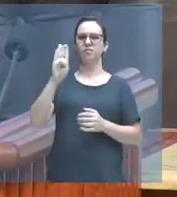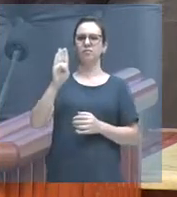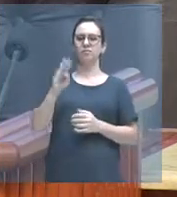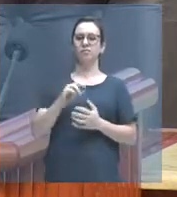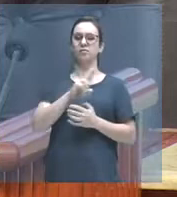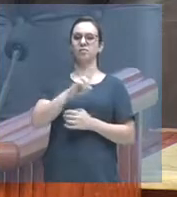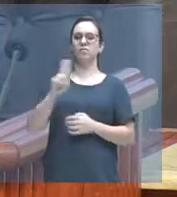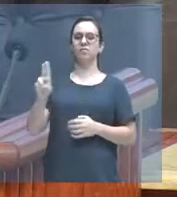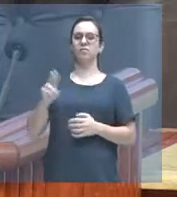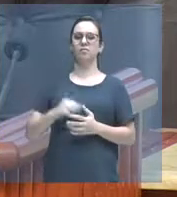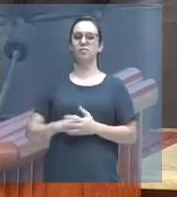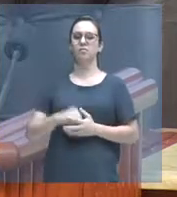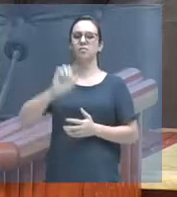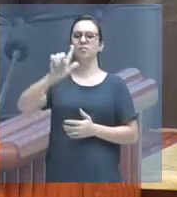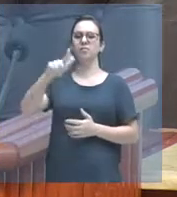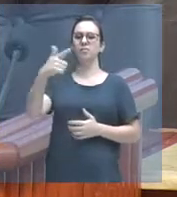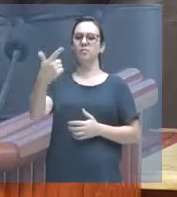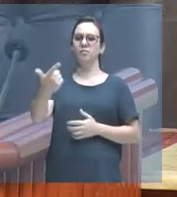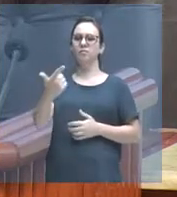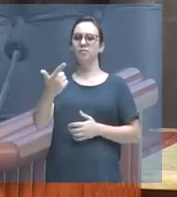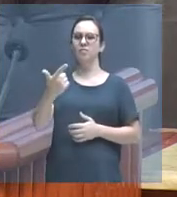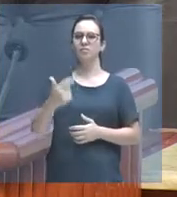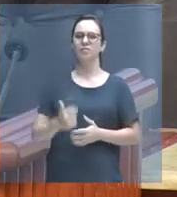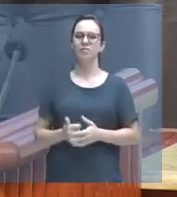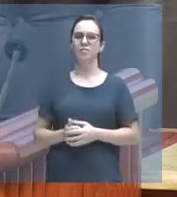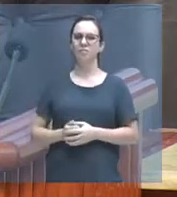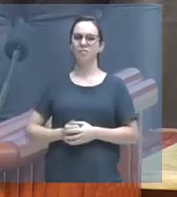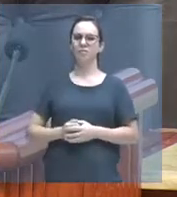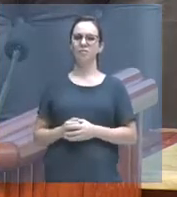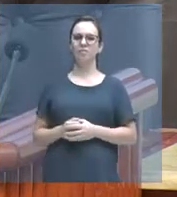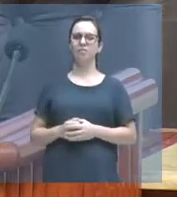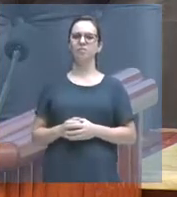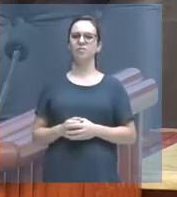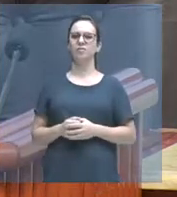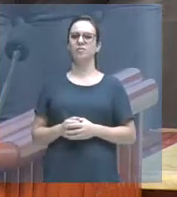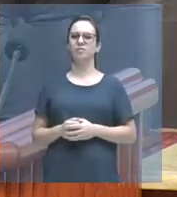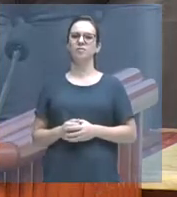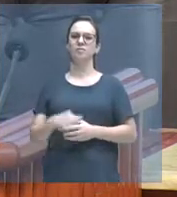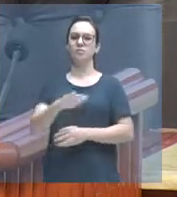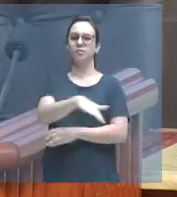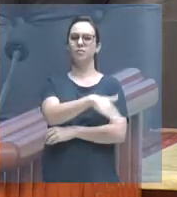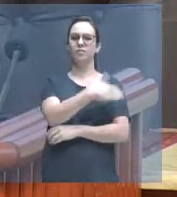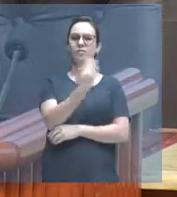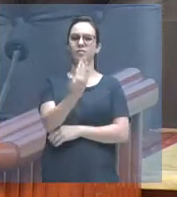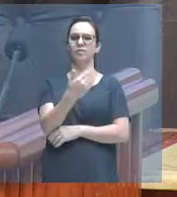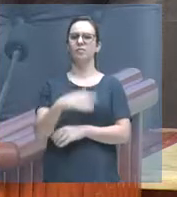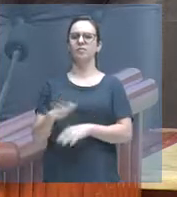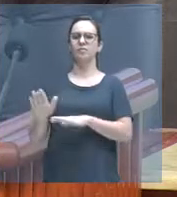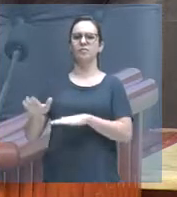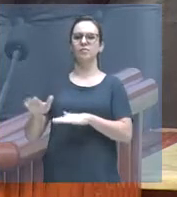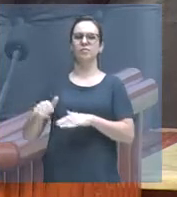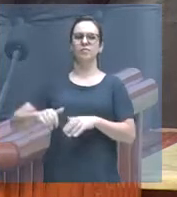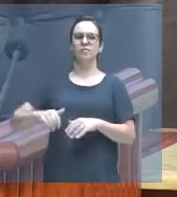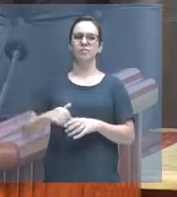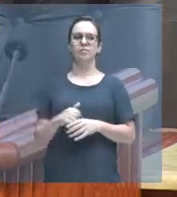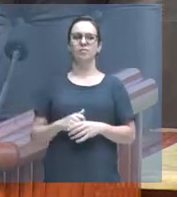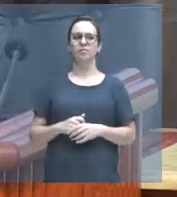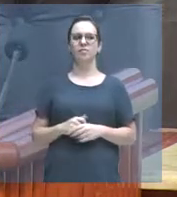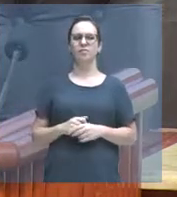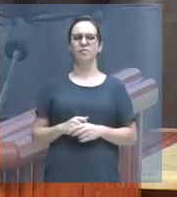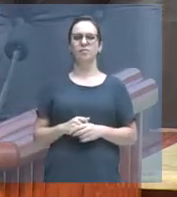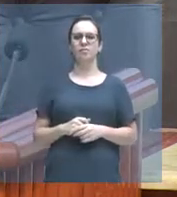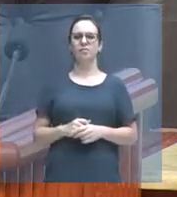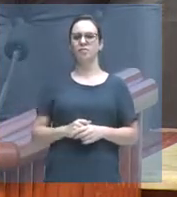como o outro lado da banda. Fiquei muito feliz em saber. Reunindo aí músicos da Ascabama,